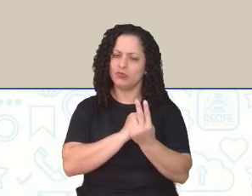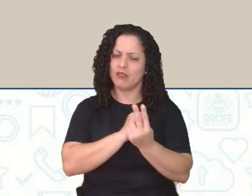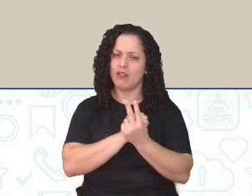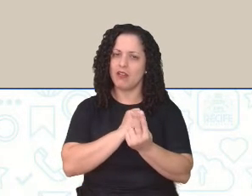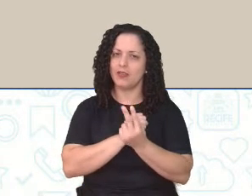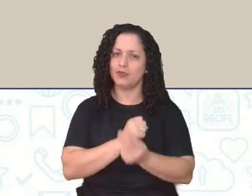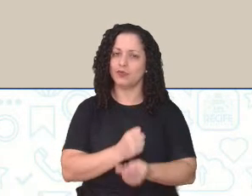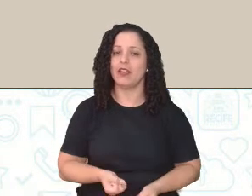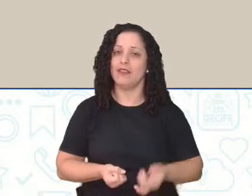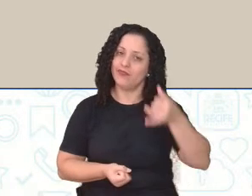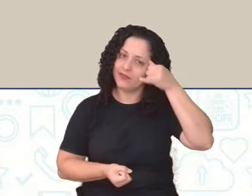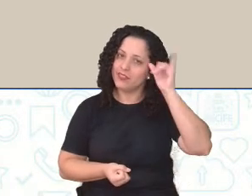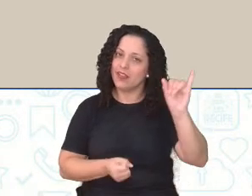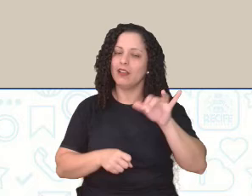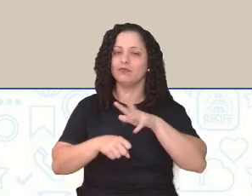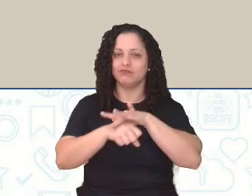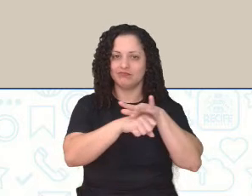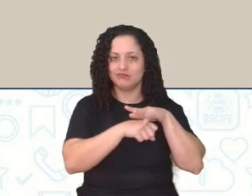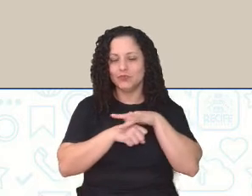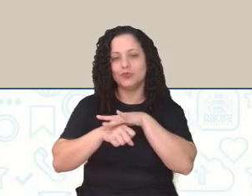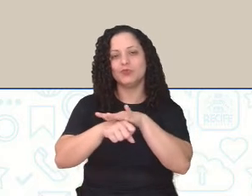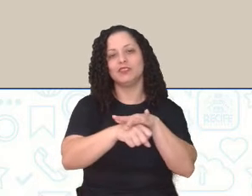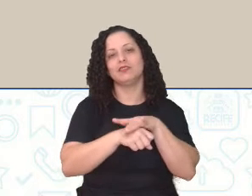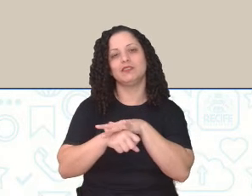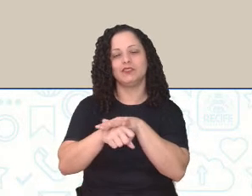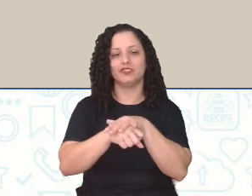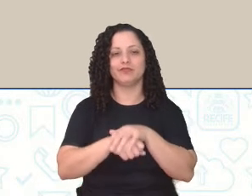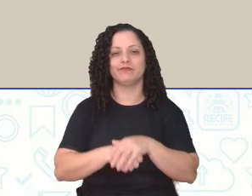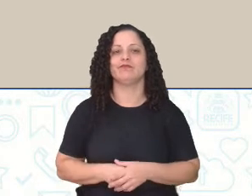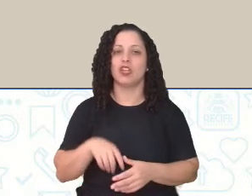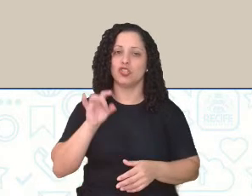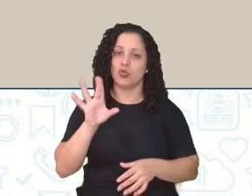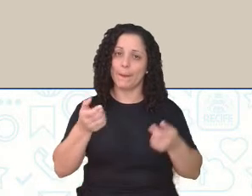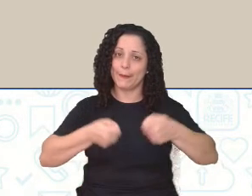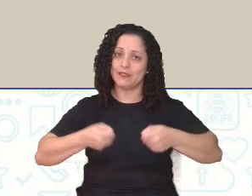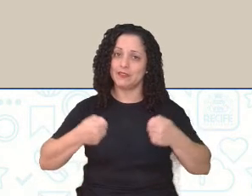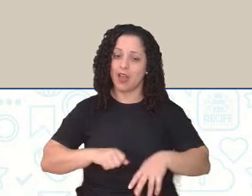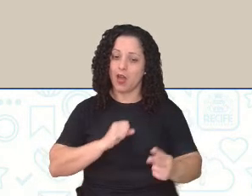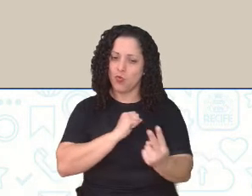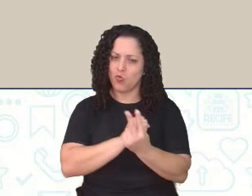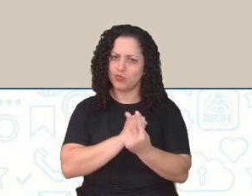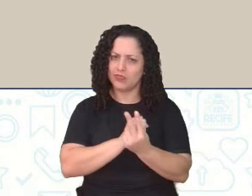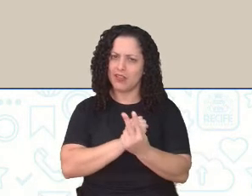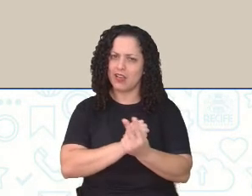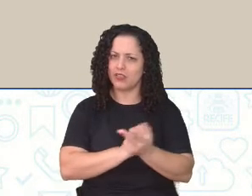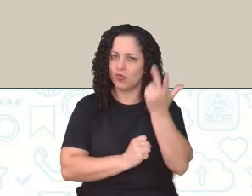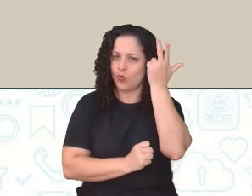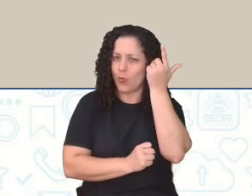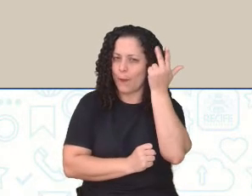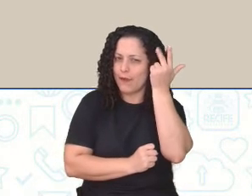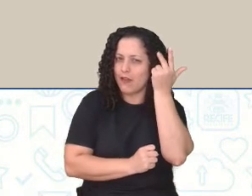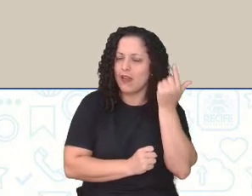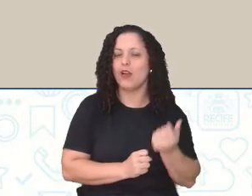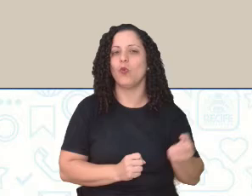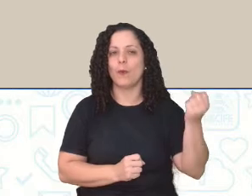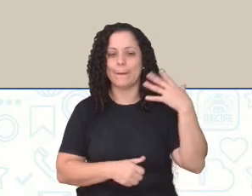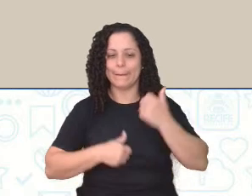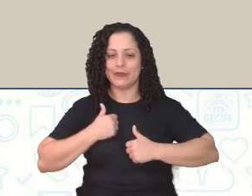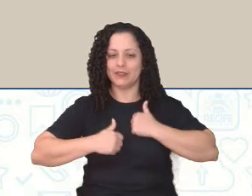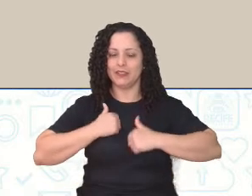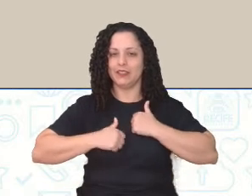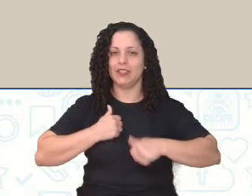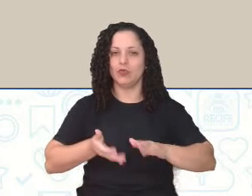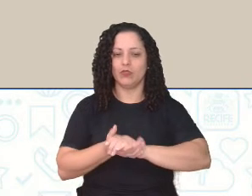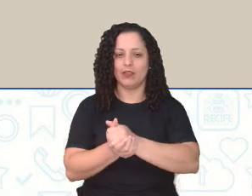vocês não são acometidos com essa doença. É só ter o cuidado, a higiene normal ao sair do banheiro, lavar bem